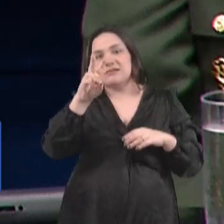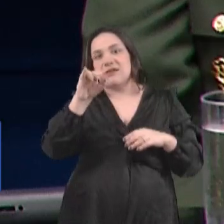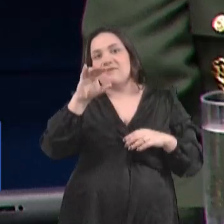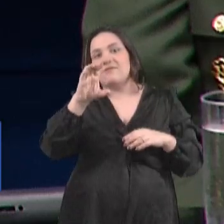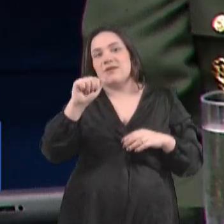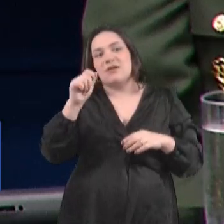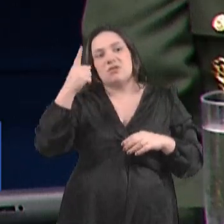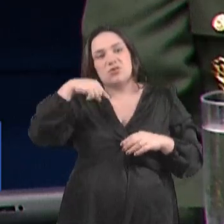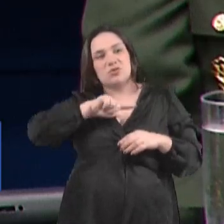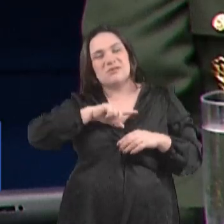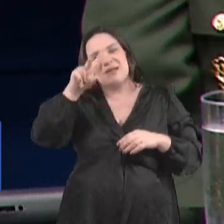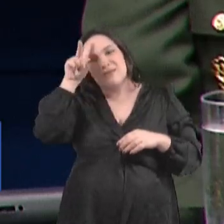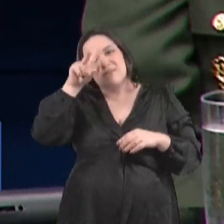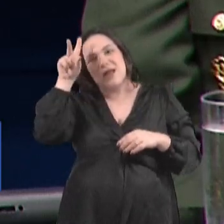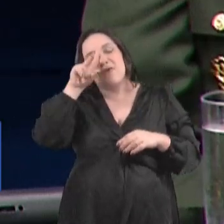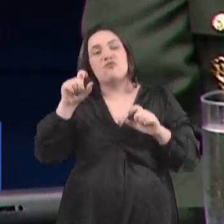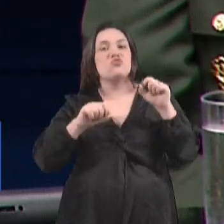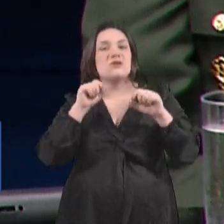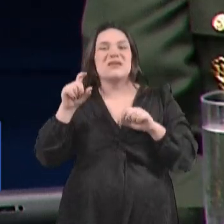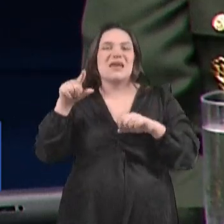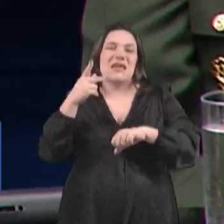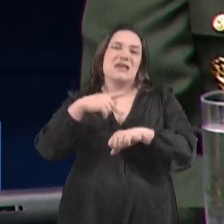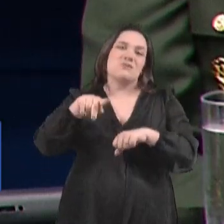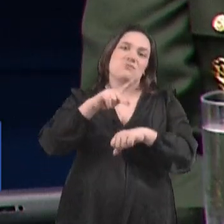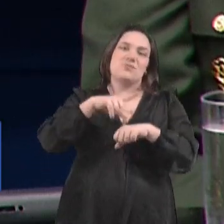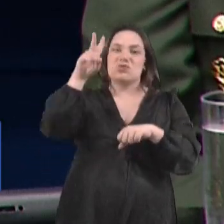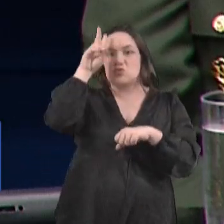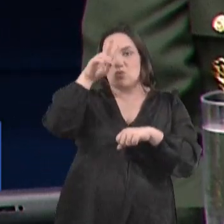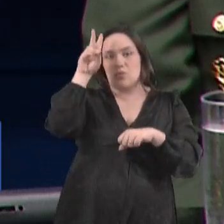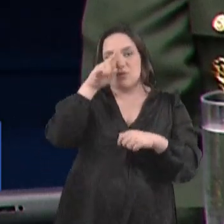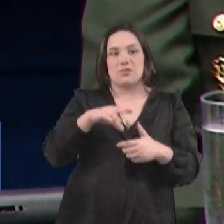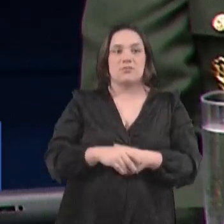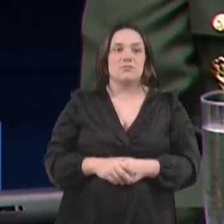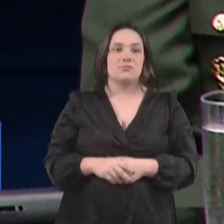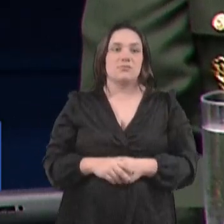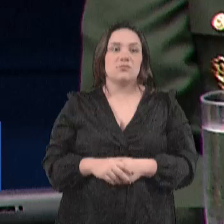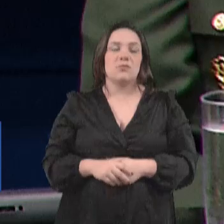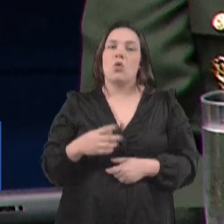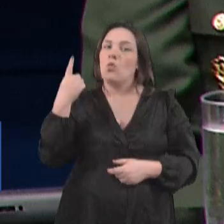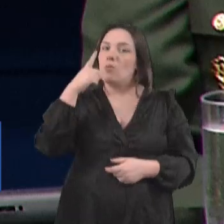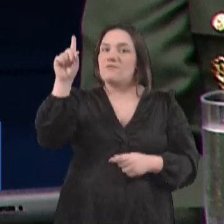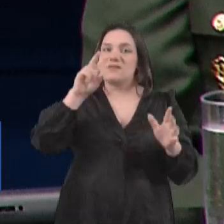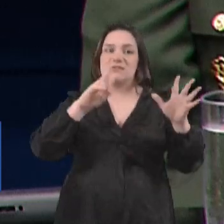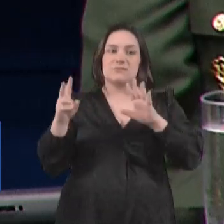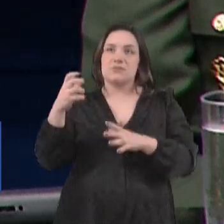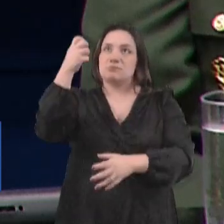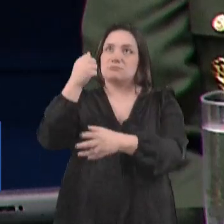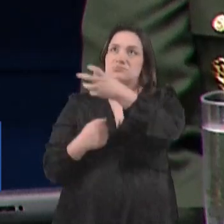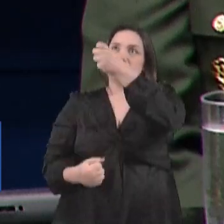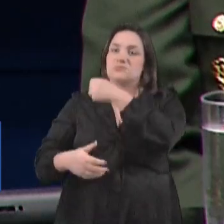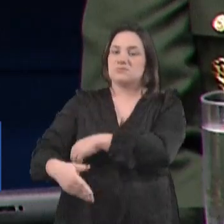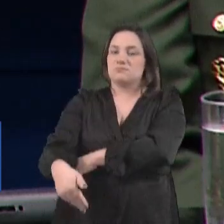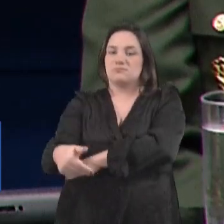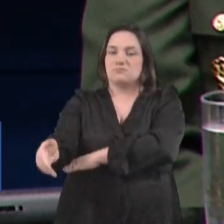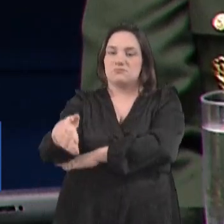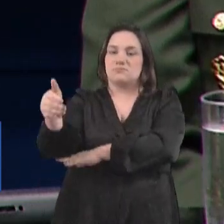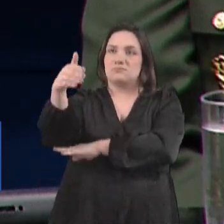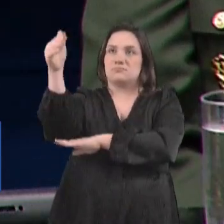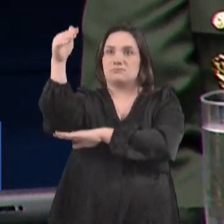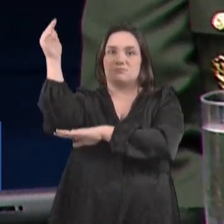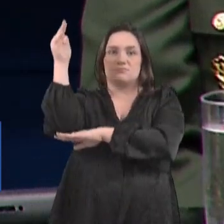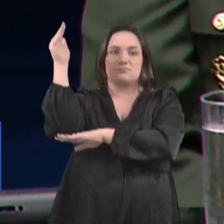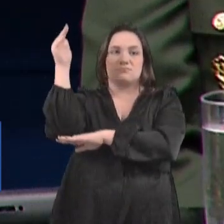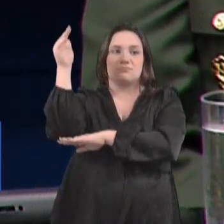os vultos da pátria. Uma vez por semana se hasteava a bandeira. Uma vez por semana